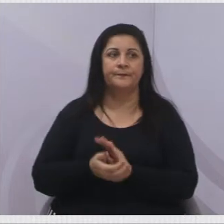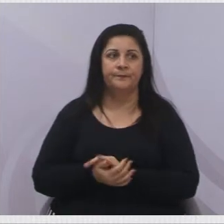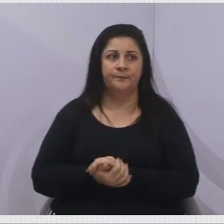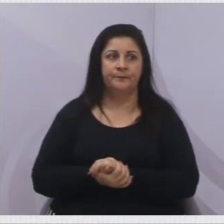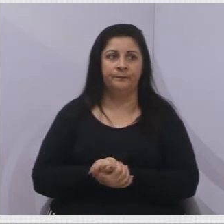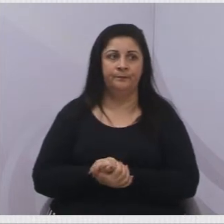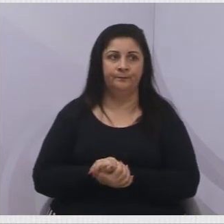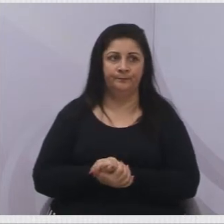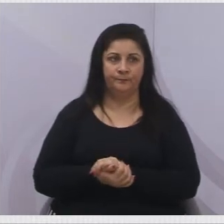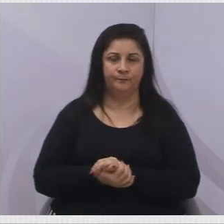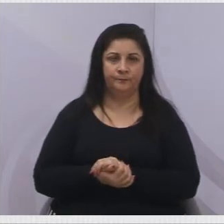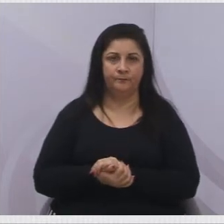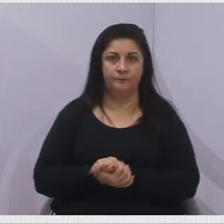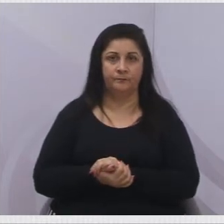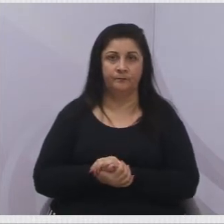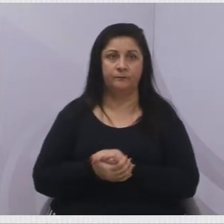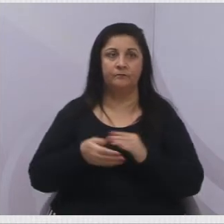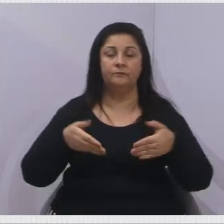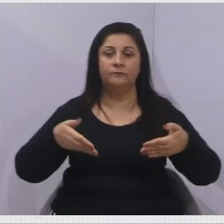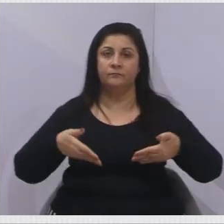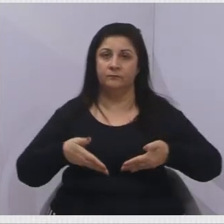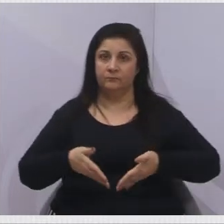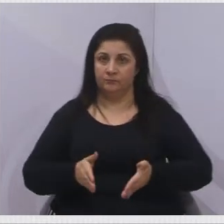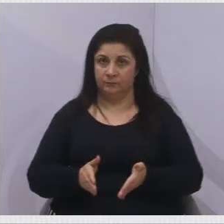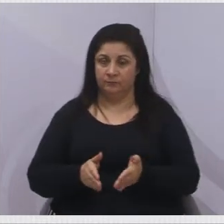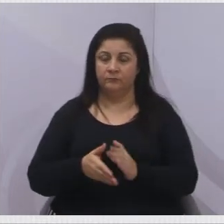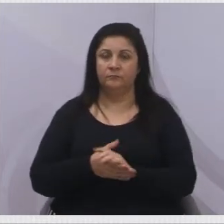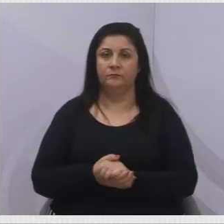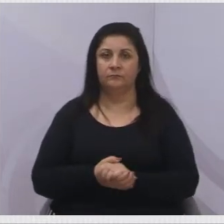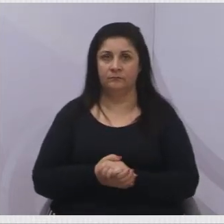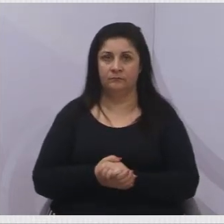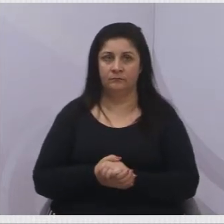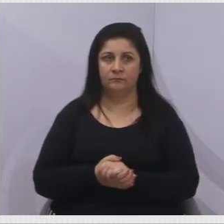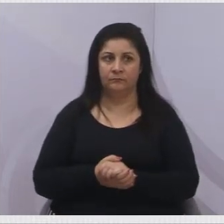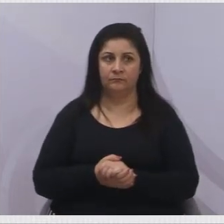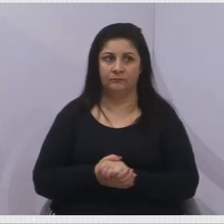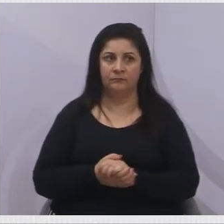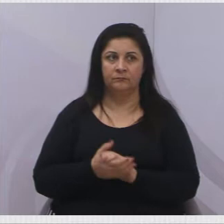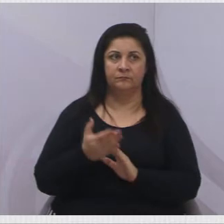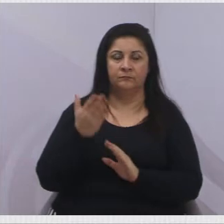né, de nascimentos no município. Então, de